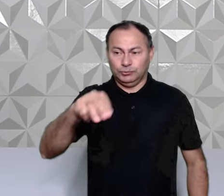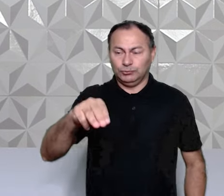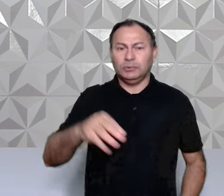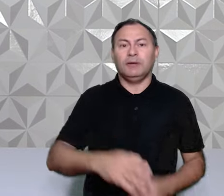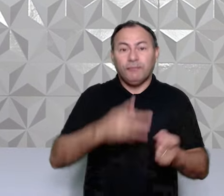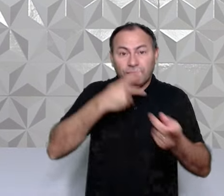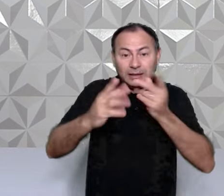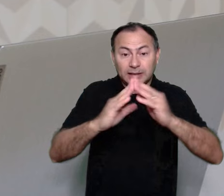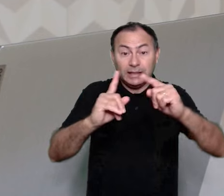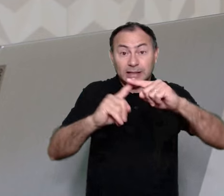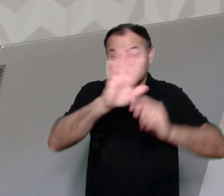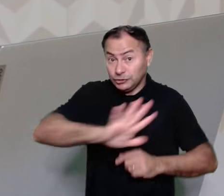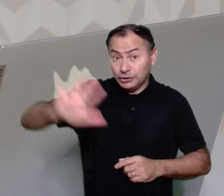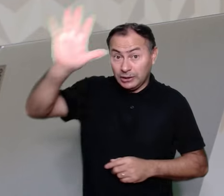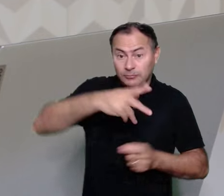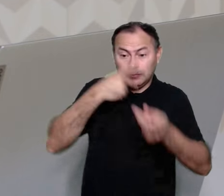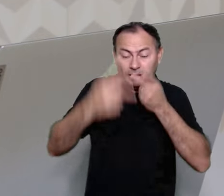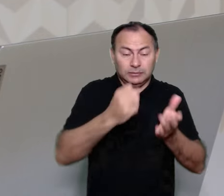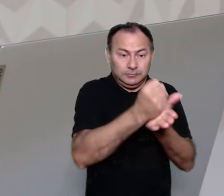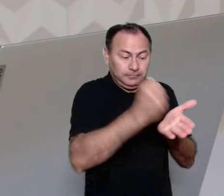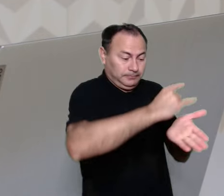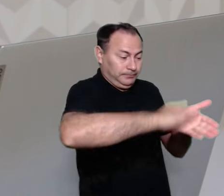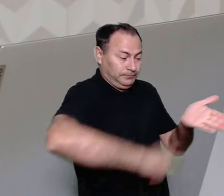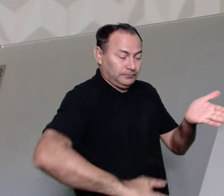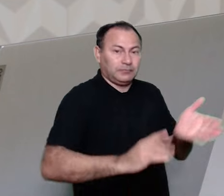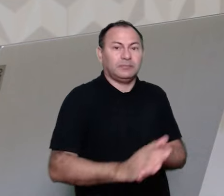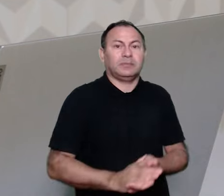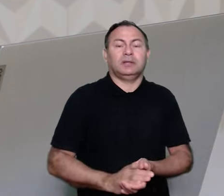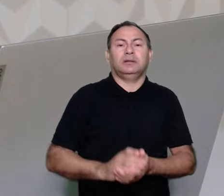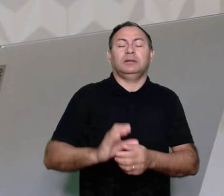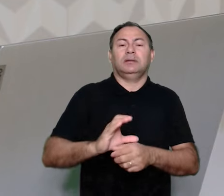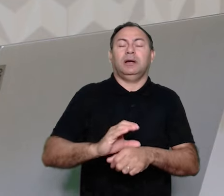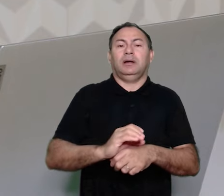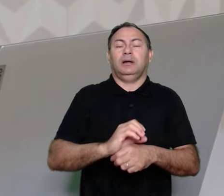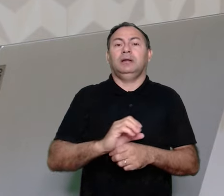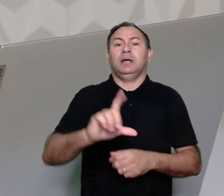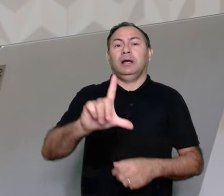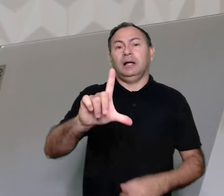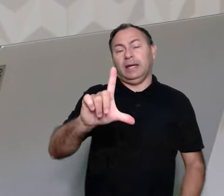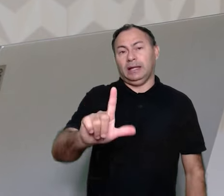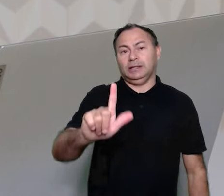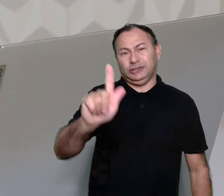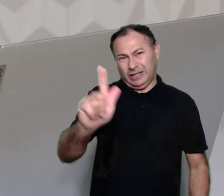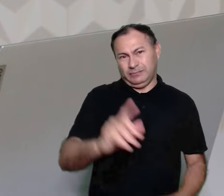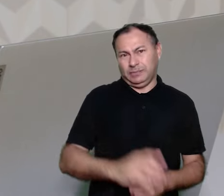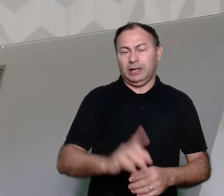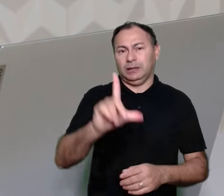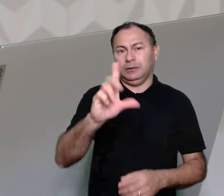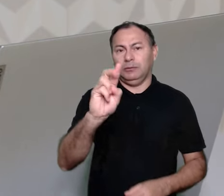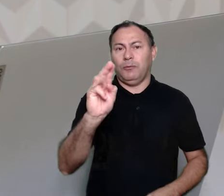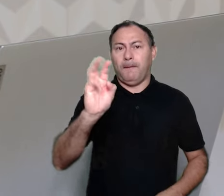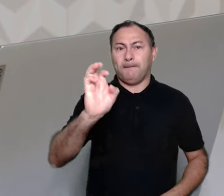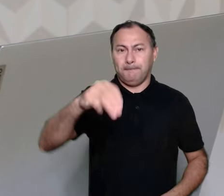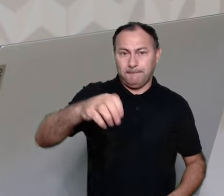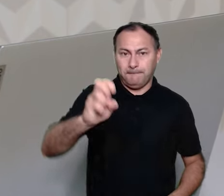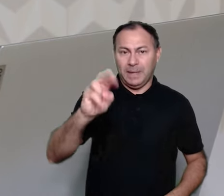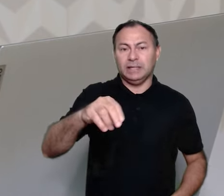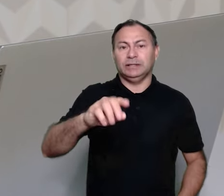geral. E nós temos nesse documento, então, da Constituição Apostólica Lumen Gentium, uma